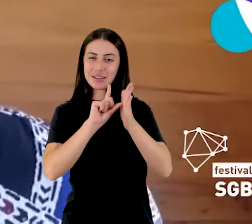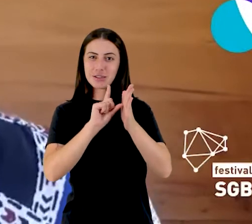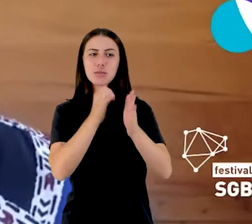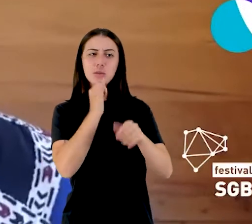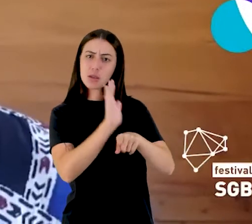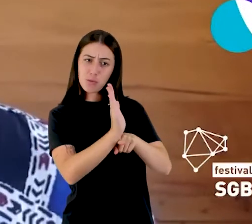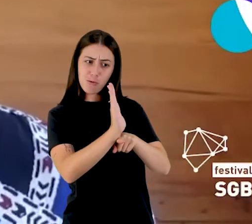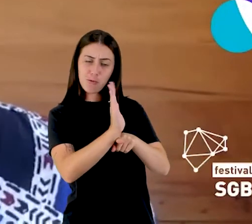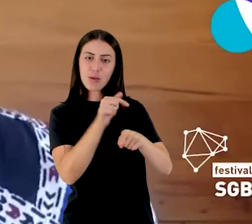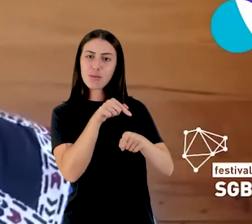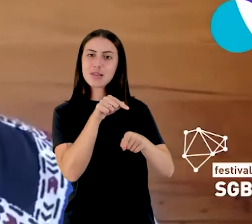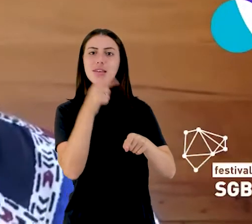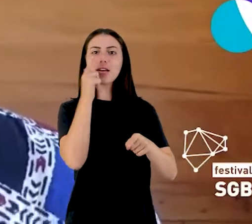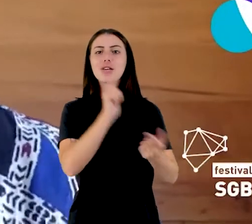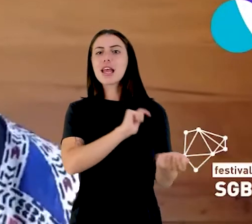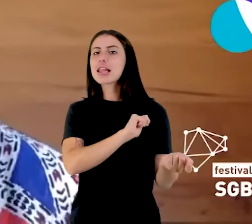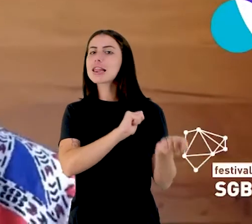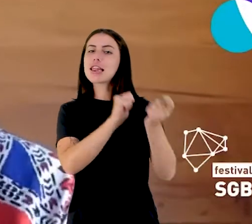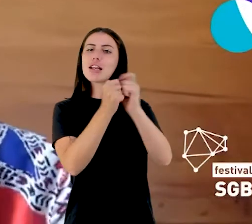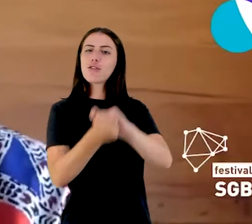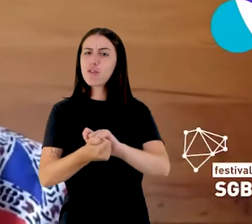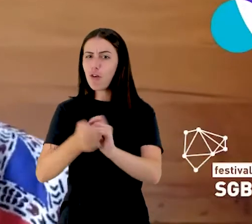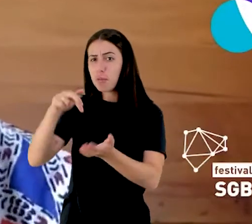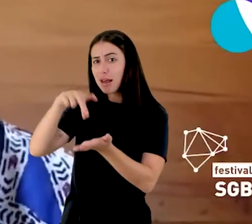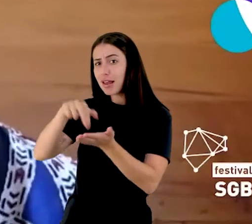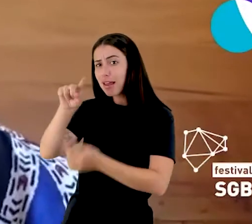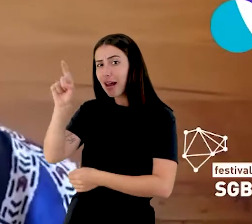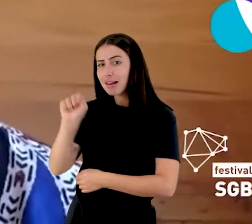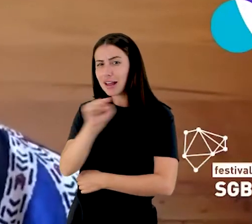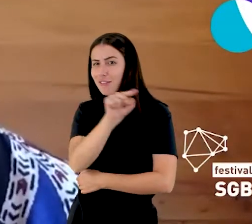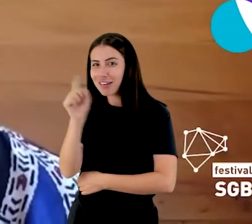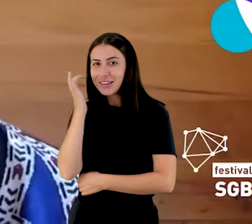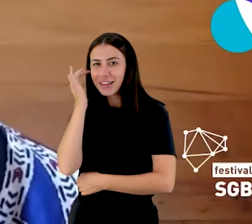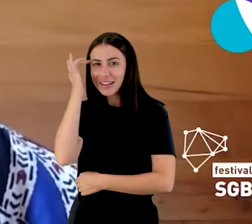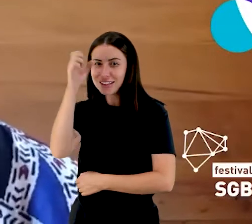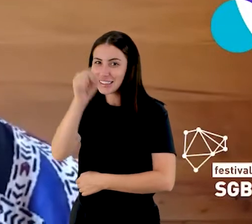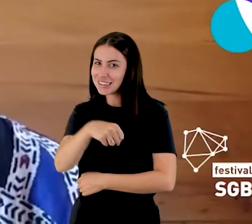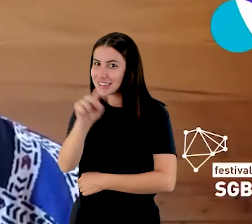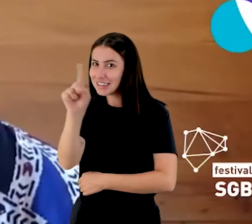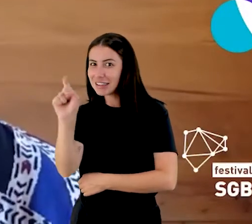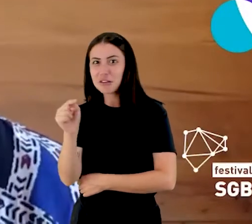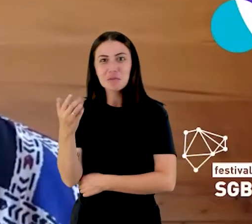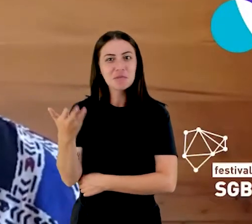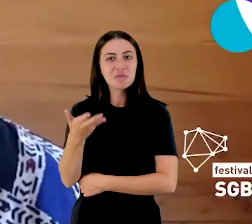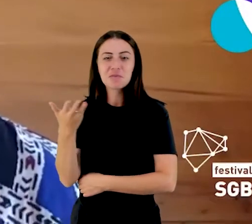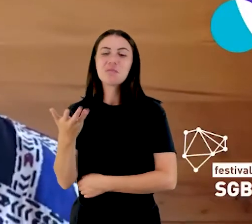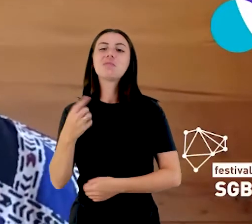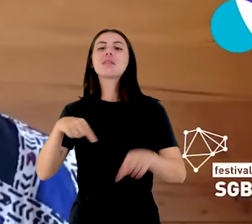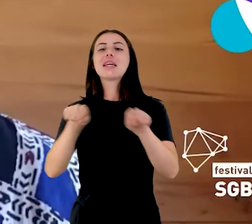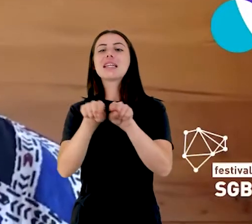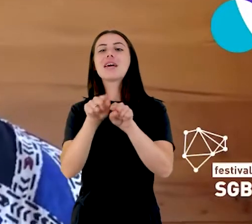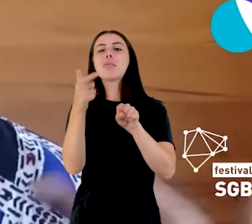para vocês. Se é possível de um filme transformar uma realidade, será que um filme consegue transformar uma